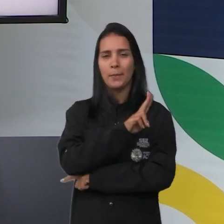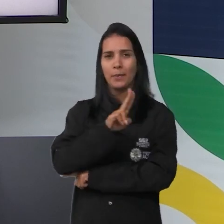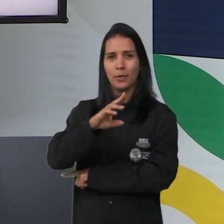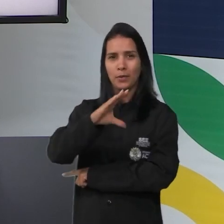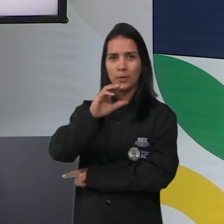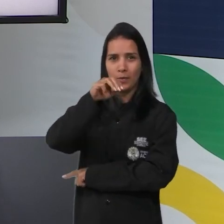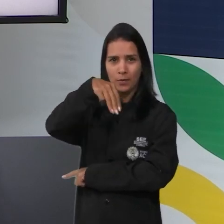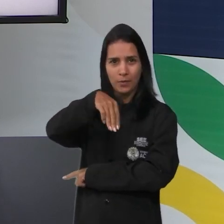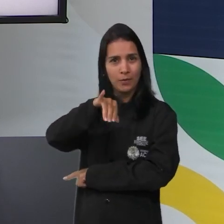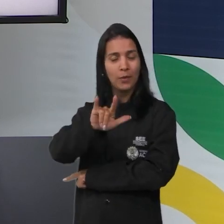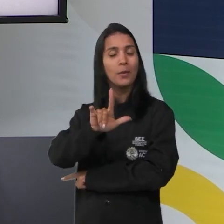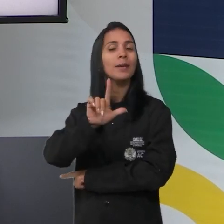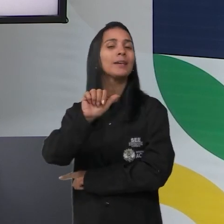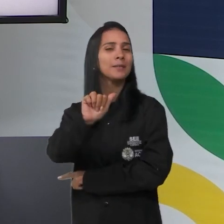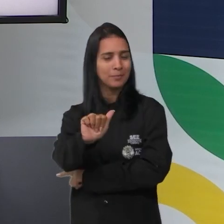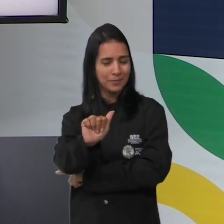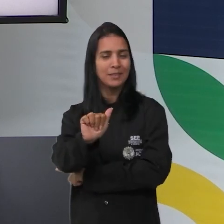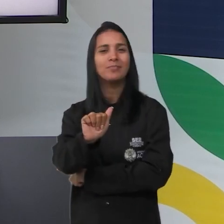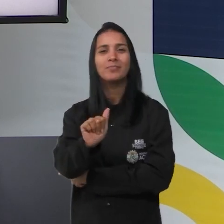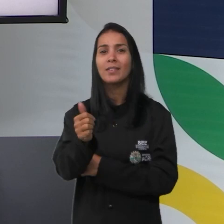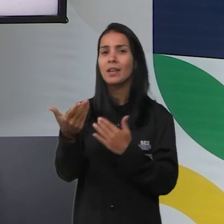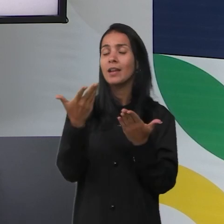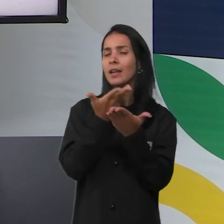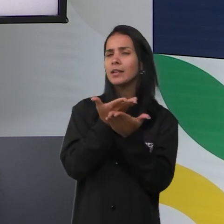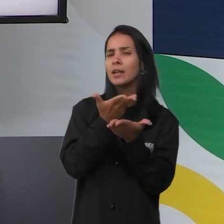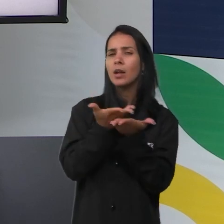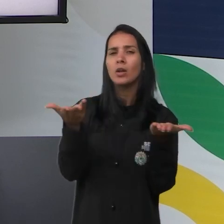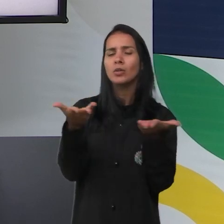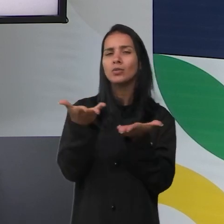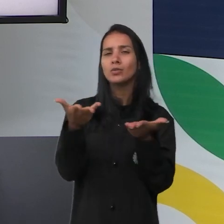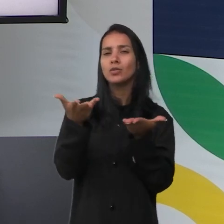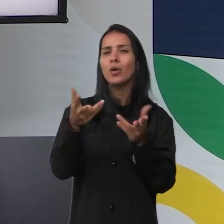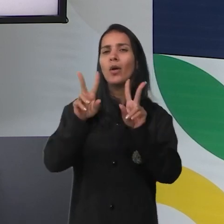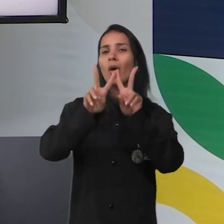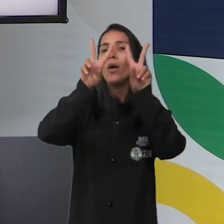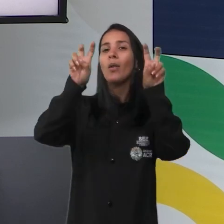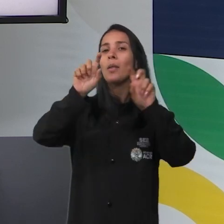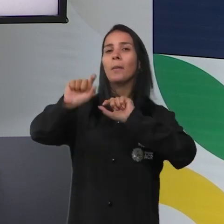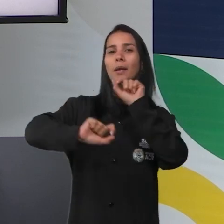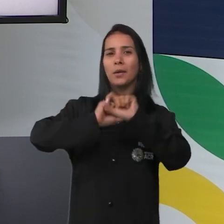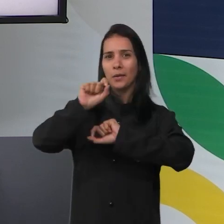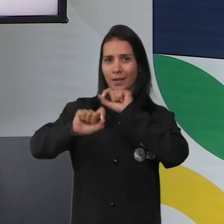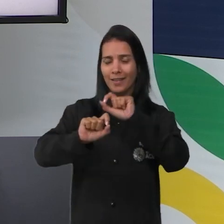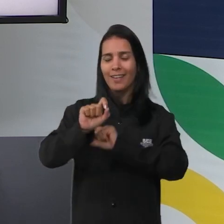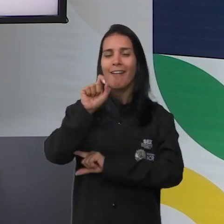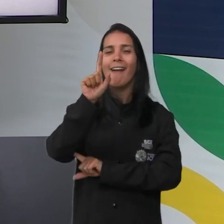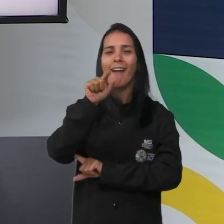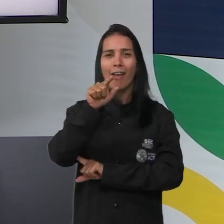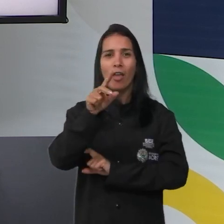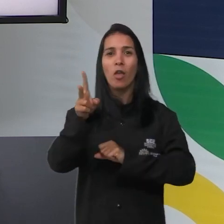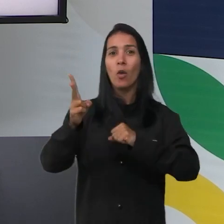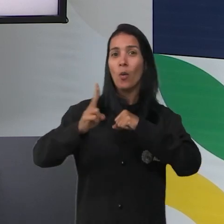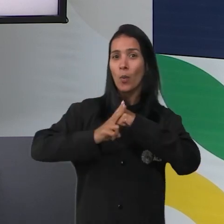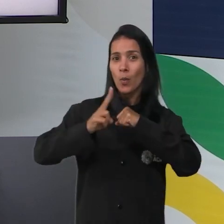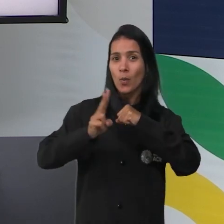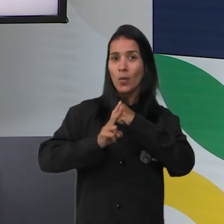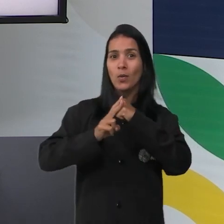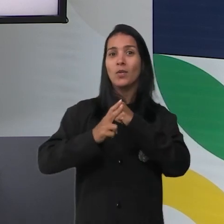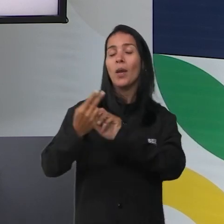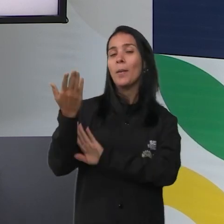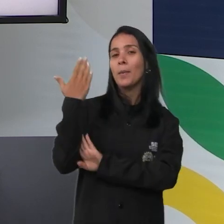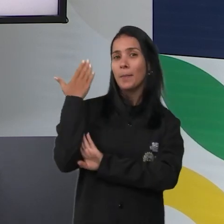Camila. E na aula de hoje nós vamos falar sobre o simple past, ou seja, o